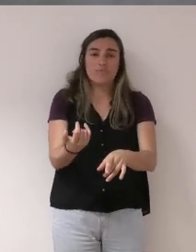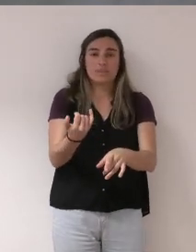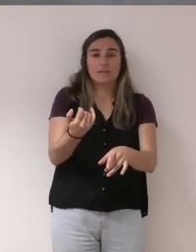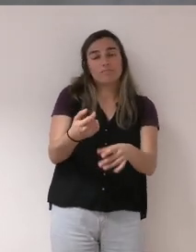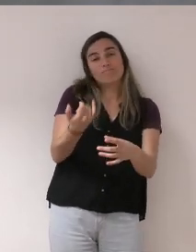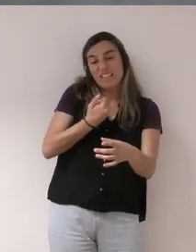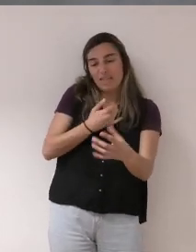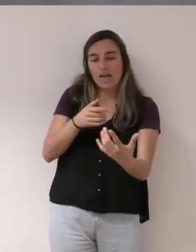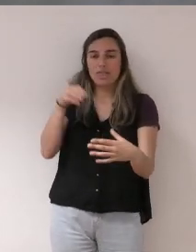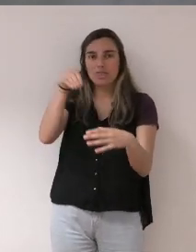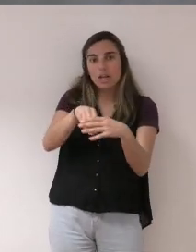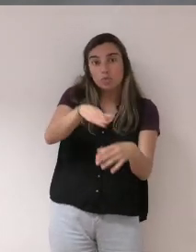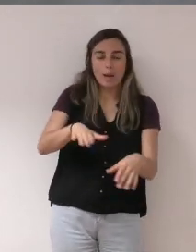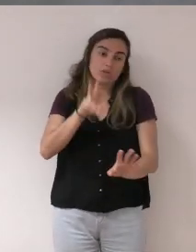espaço...